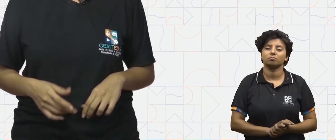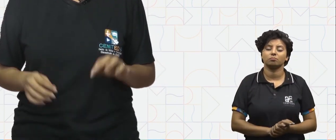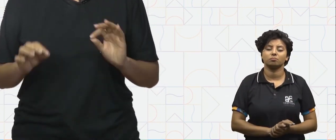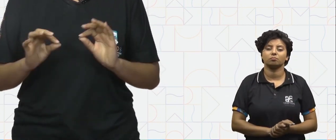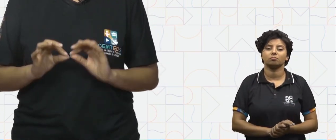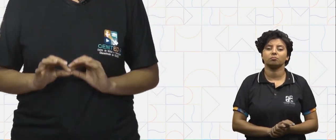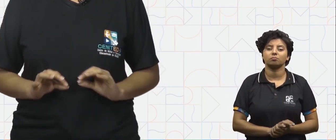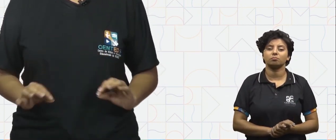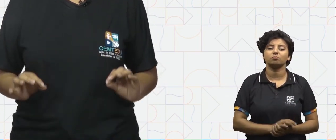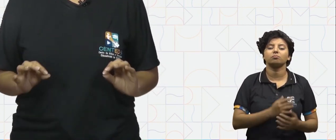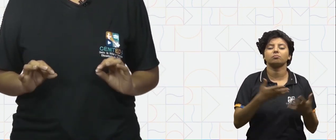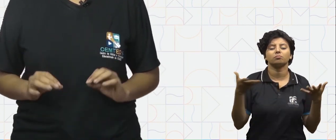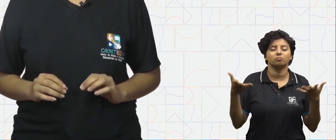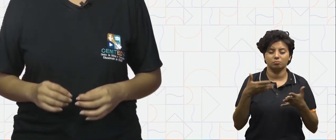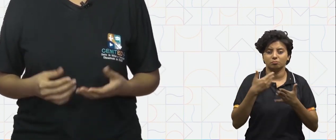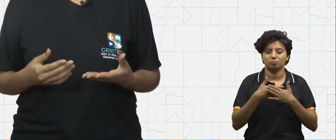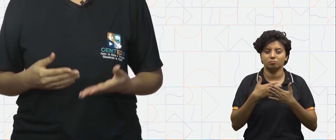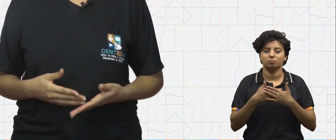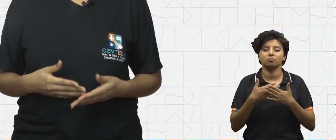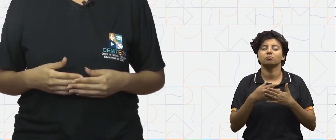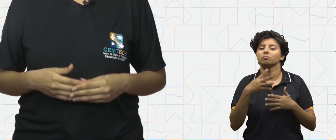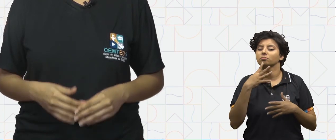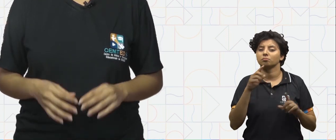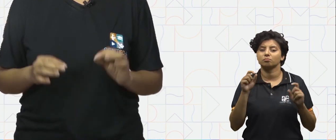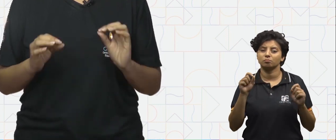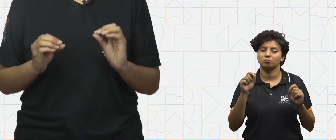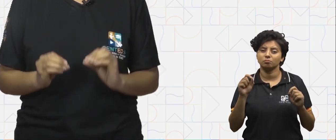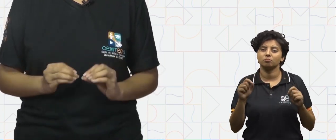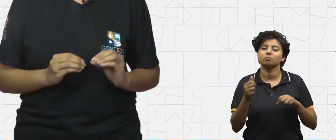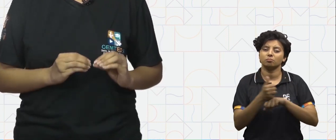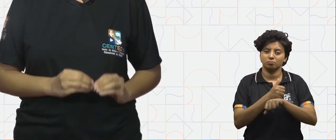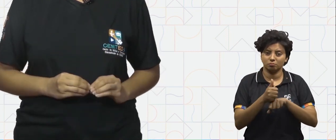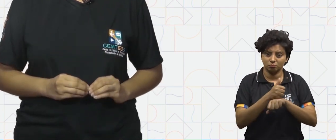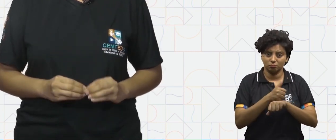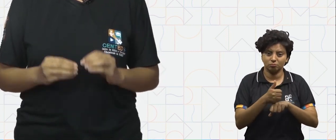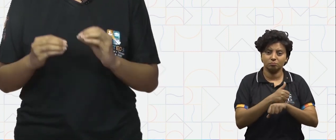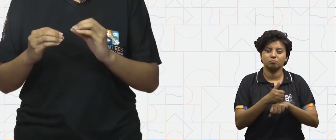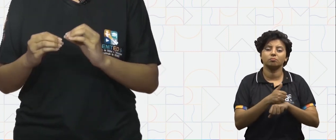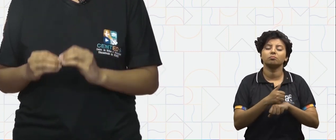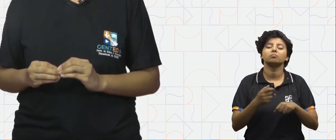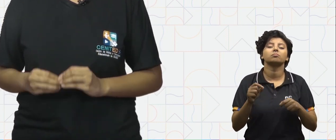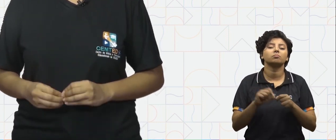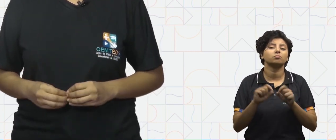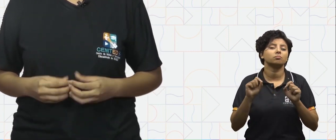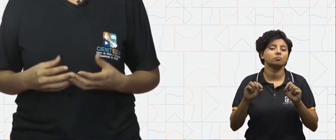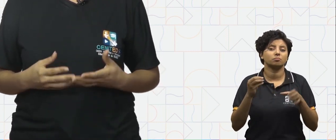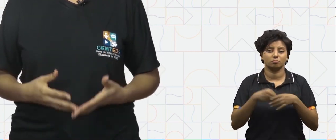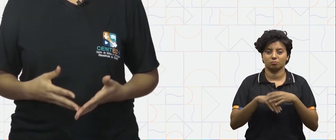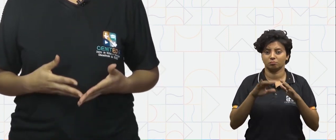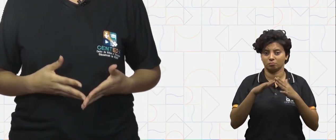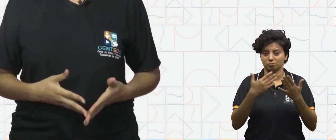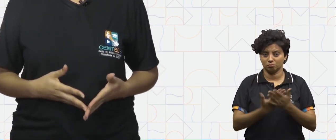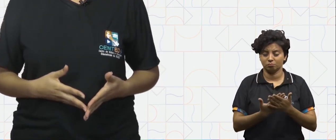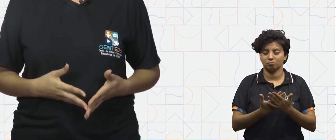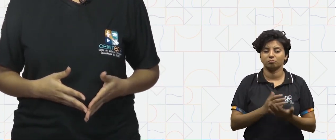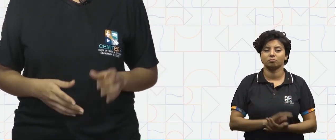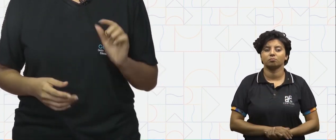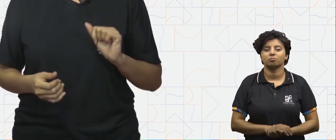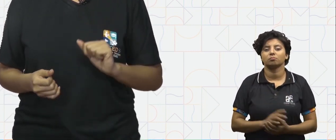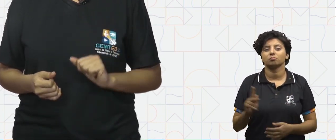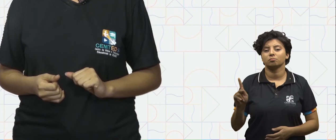natureza. No decorrer de nossa aula, também conhecemos as profissões e as funções de quem trabalha na